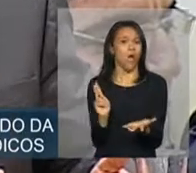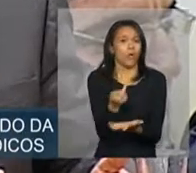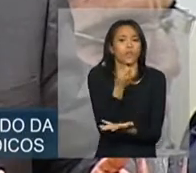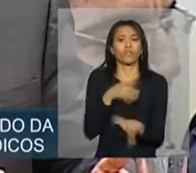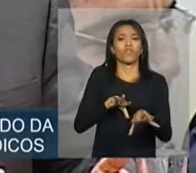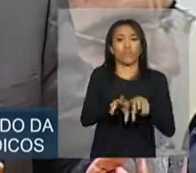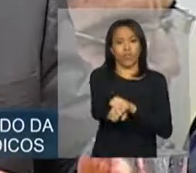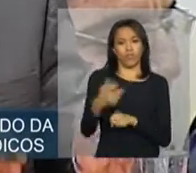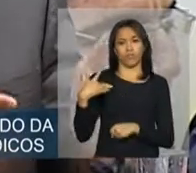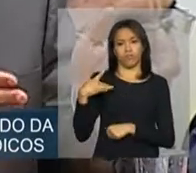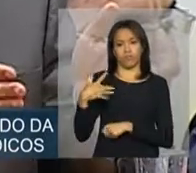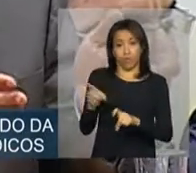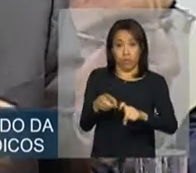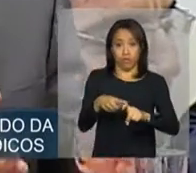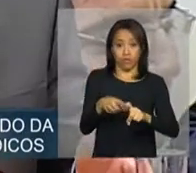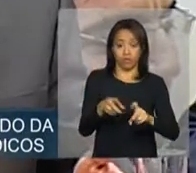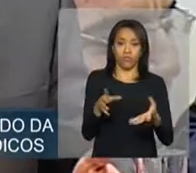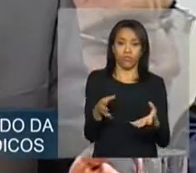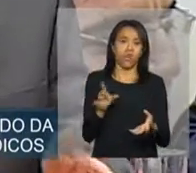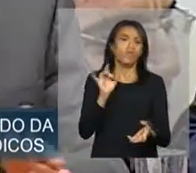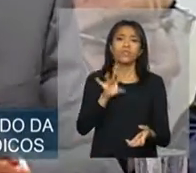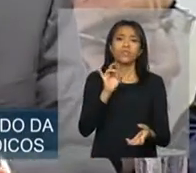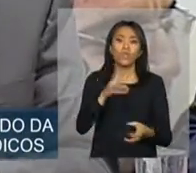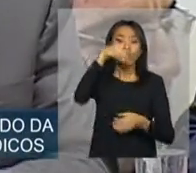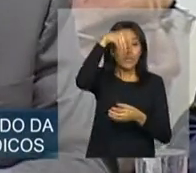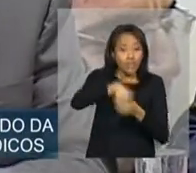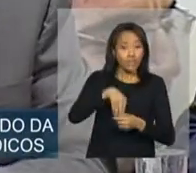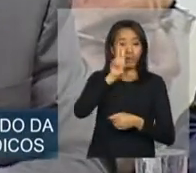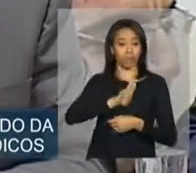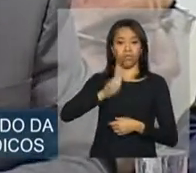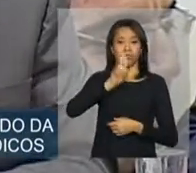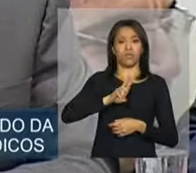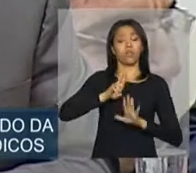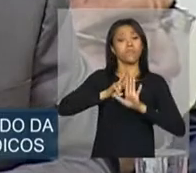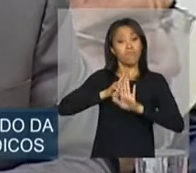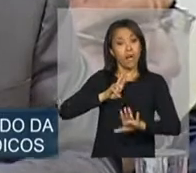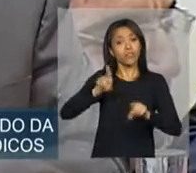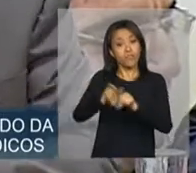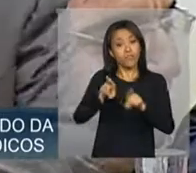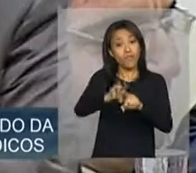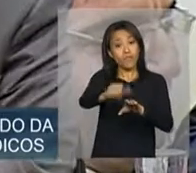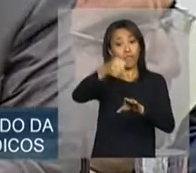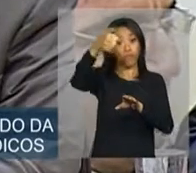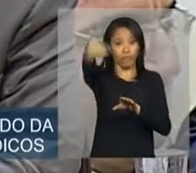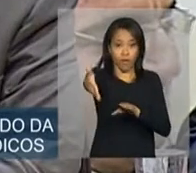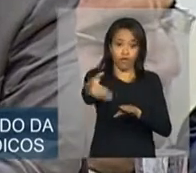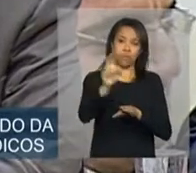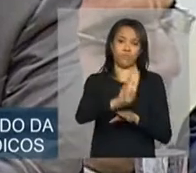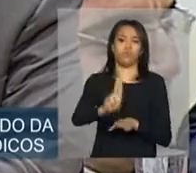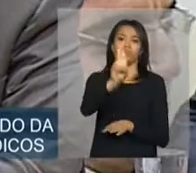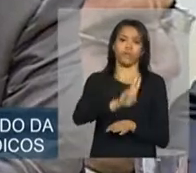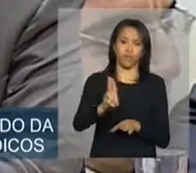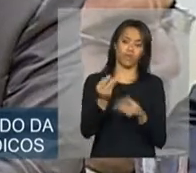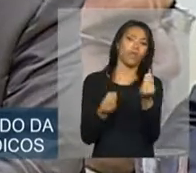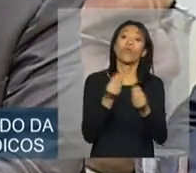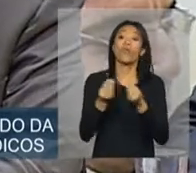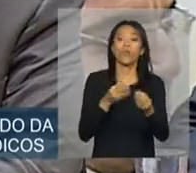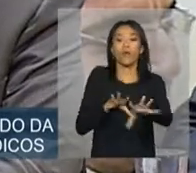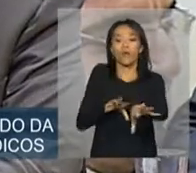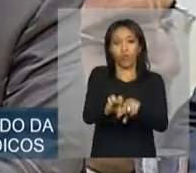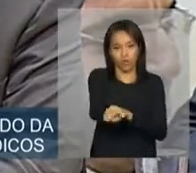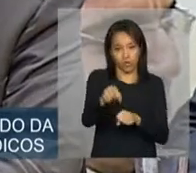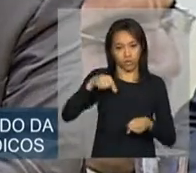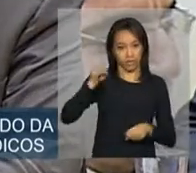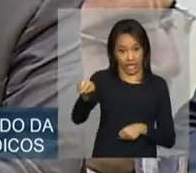isso tá contribuindo muito para esse debate não só durante a graduação como durante também a residência médica eu diria inclusive que